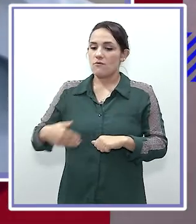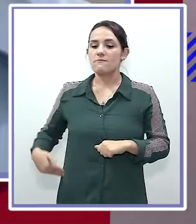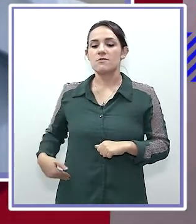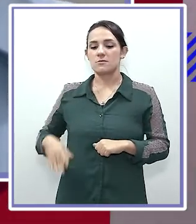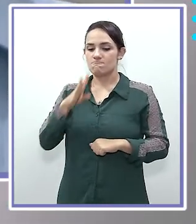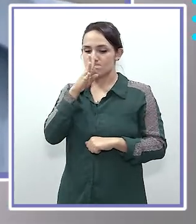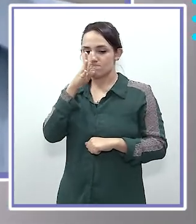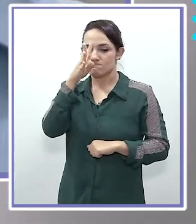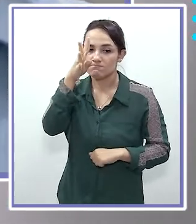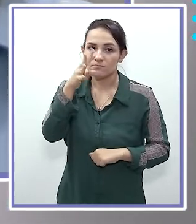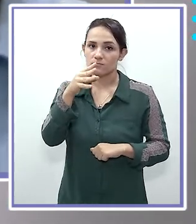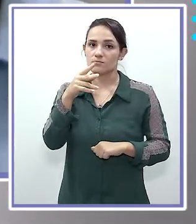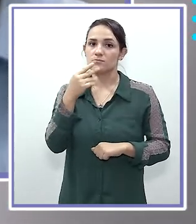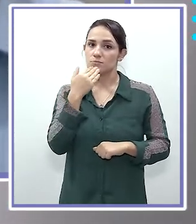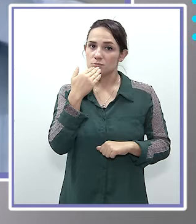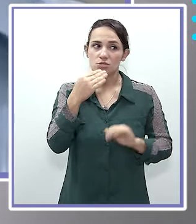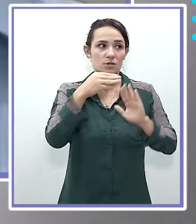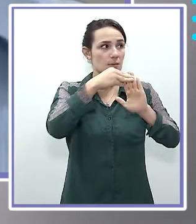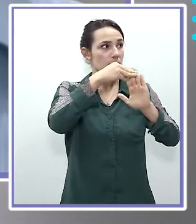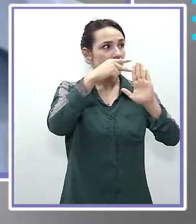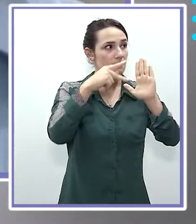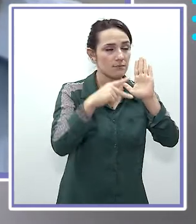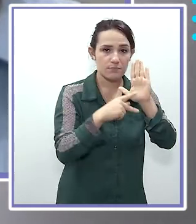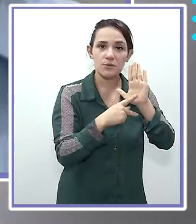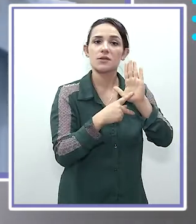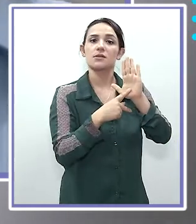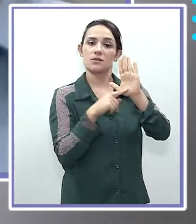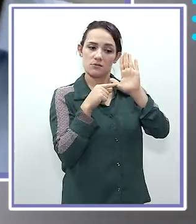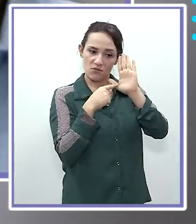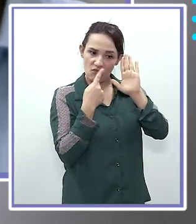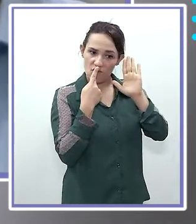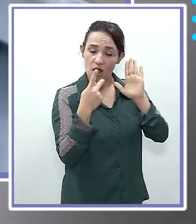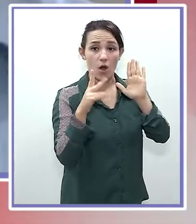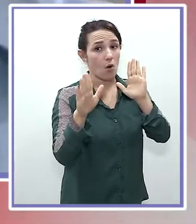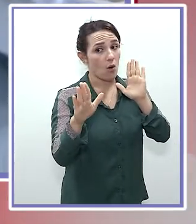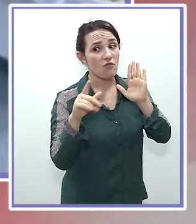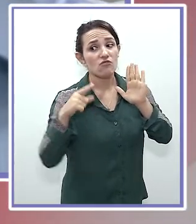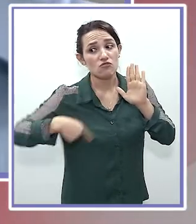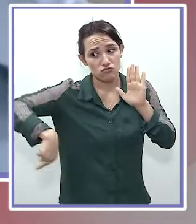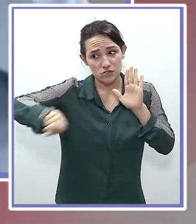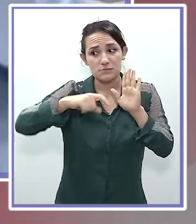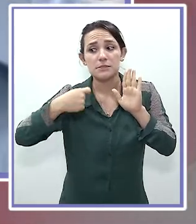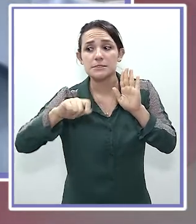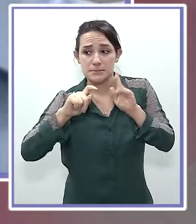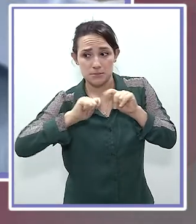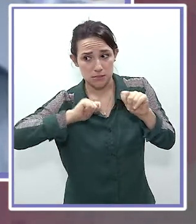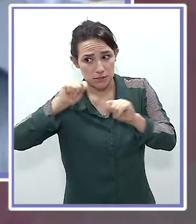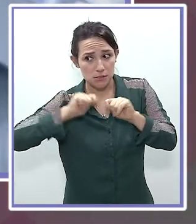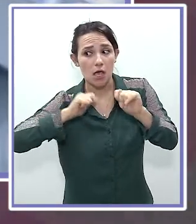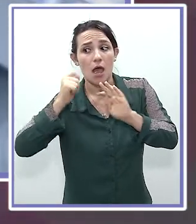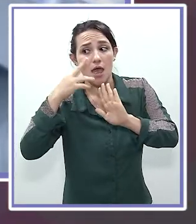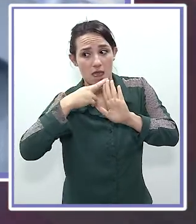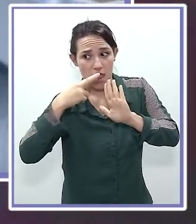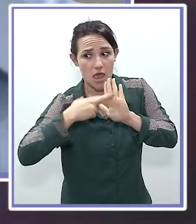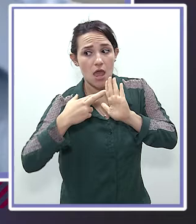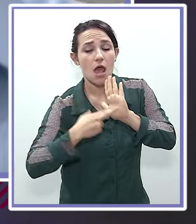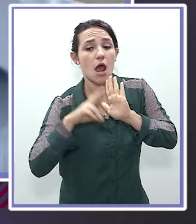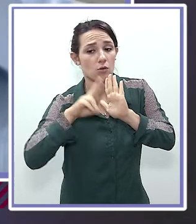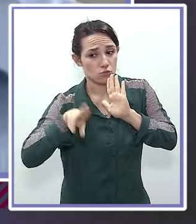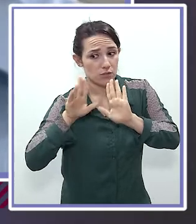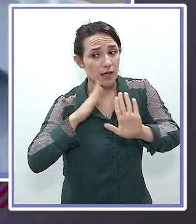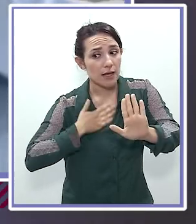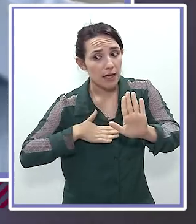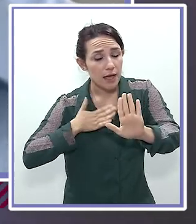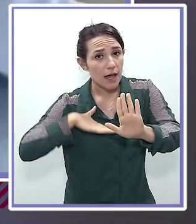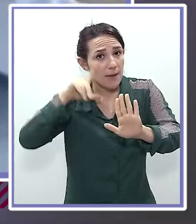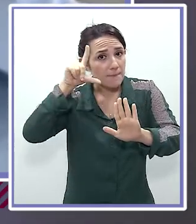poder do Estado. Então, medidas provisórias deverão ser elaboradas para criar regras de racionamento de energia elétrica. Então,